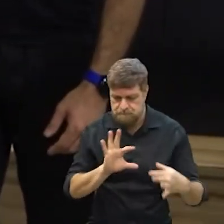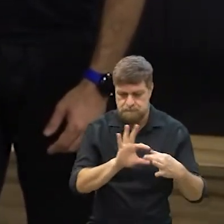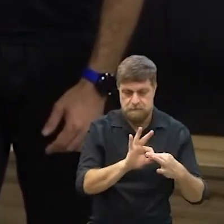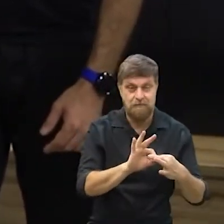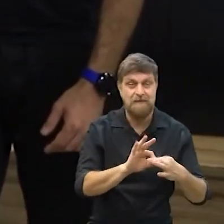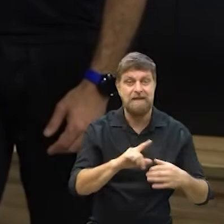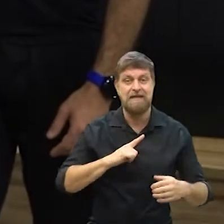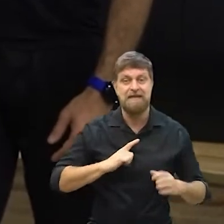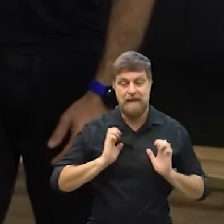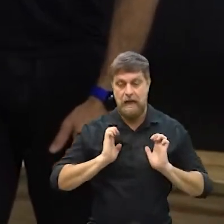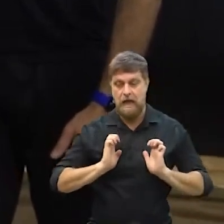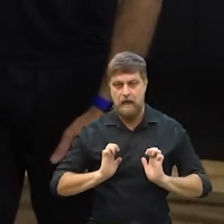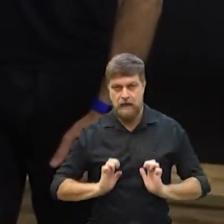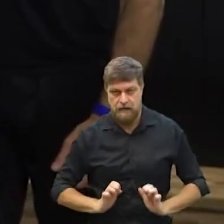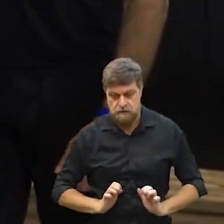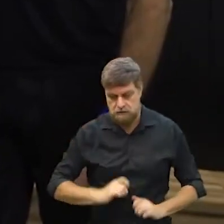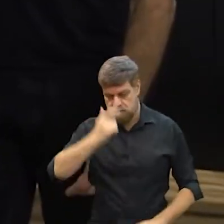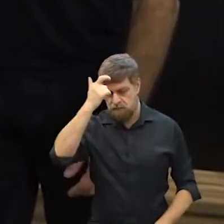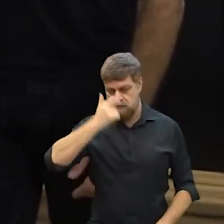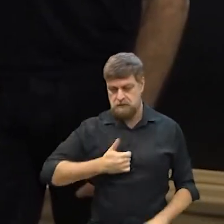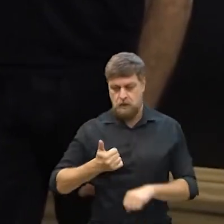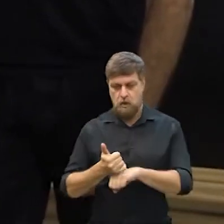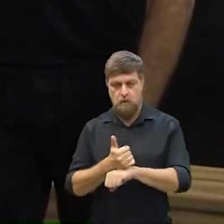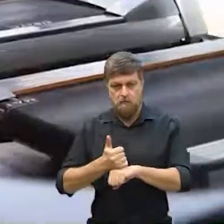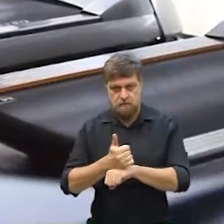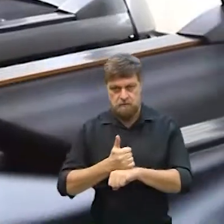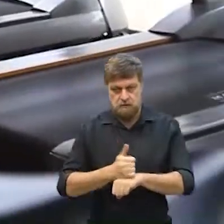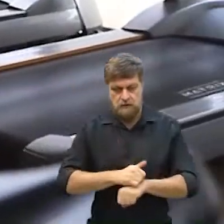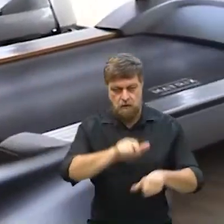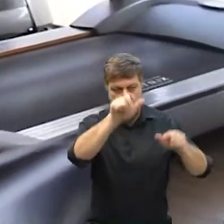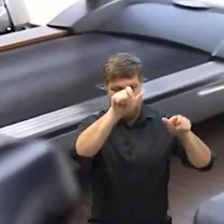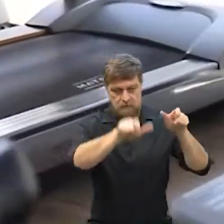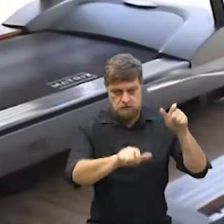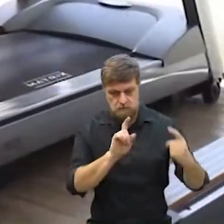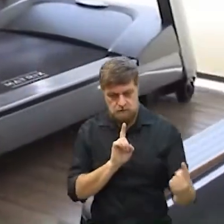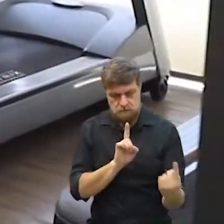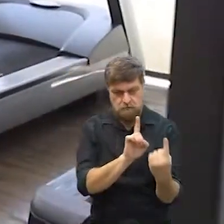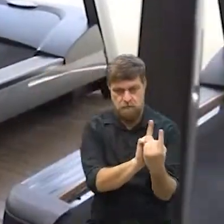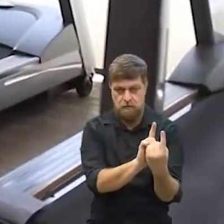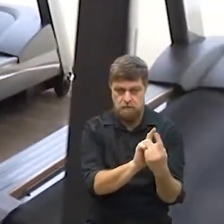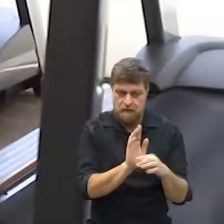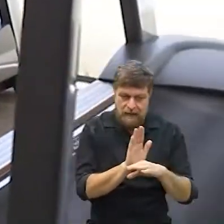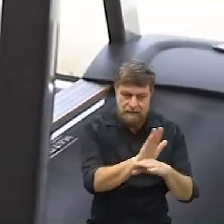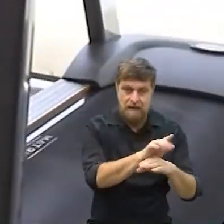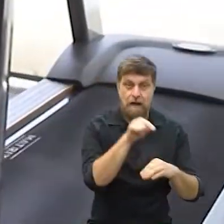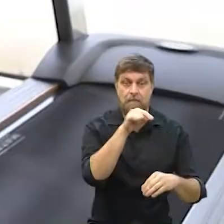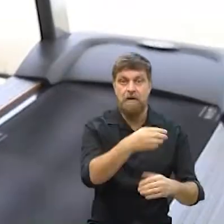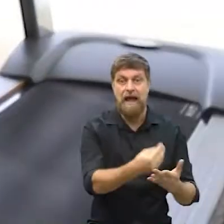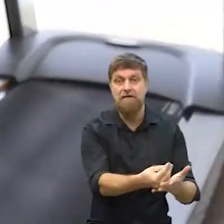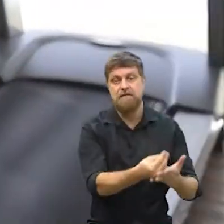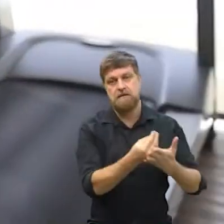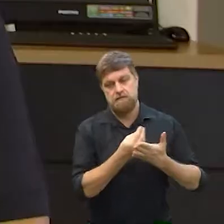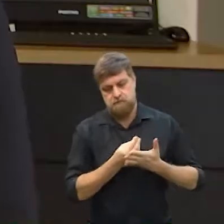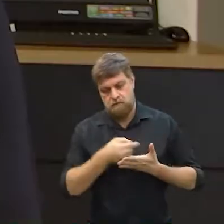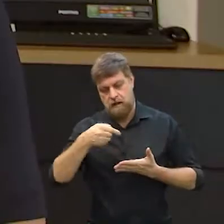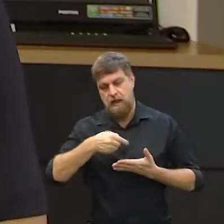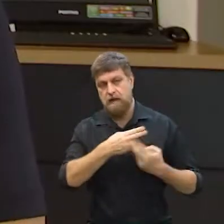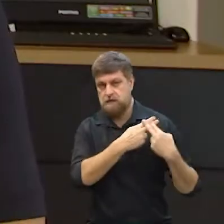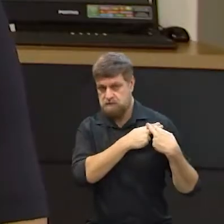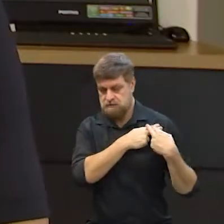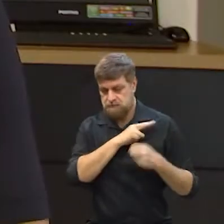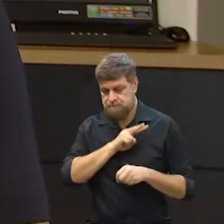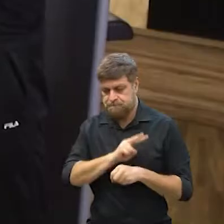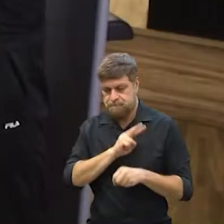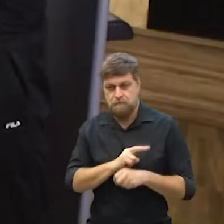também valores éticos para você ter o seu diferencial e atender bem o seu cliente, que na verdade está colocando a vida dele na sua mão no